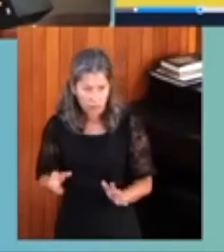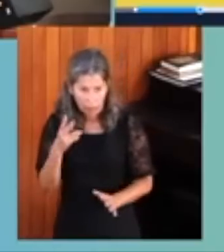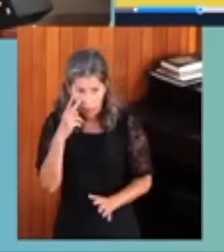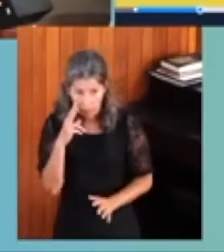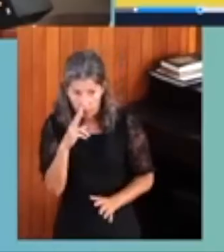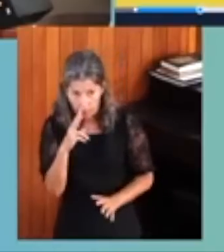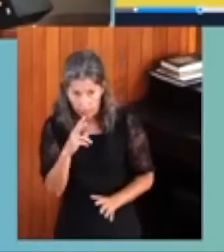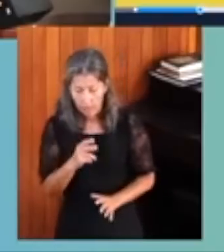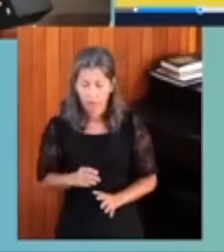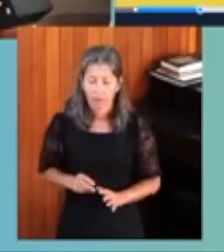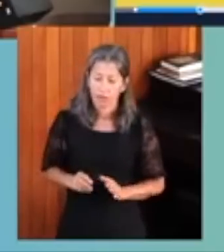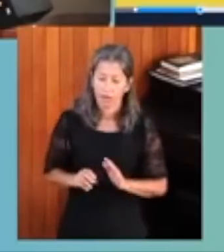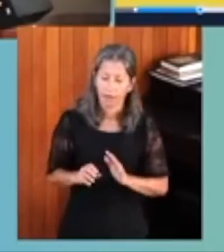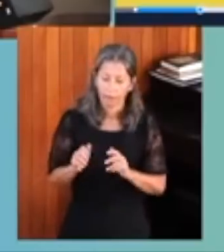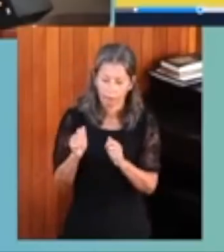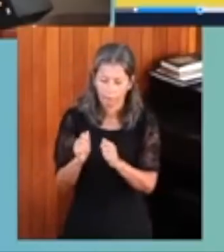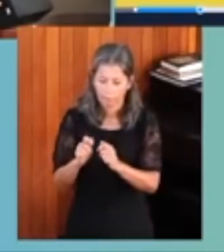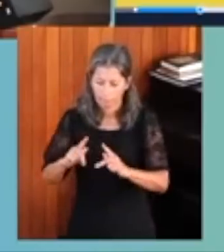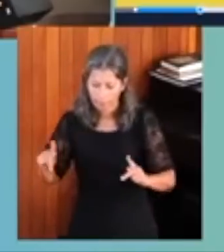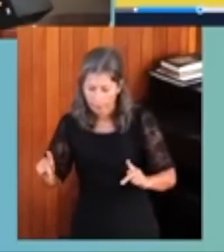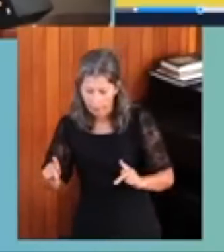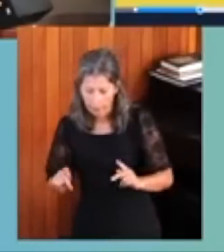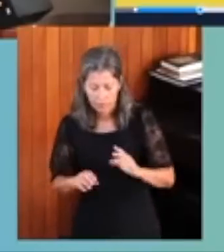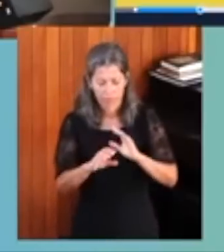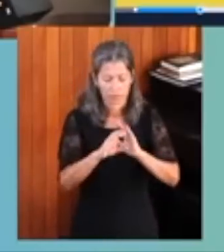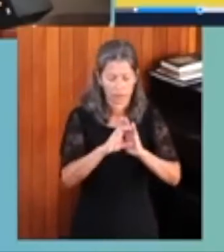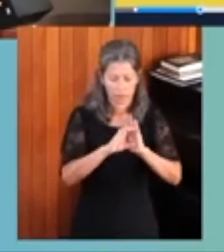Apocalipse 6, de 9 a 17.